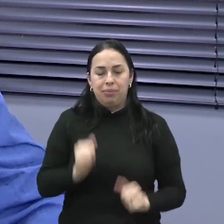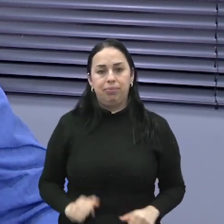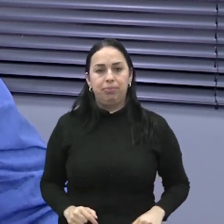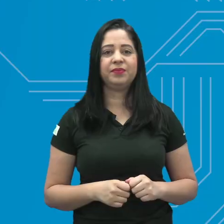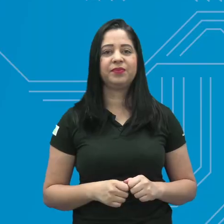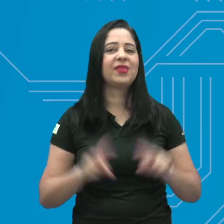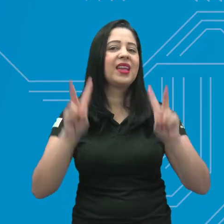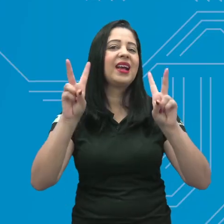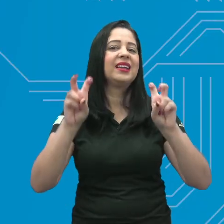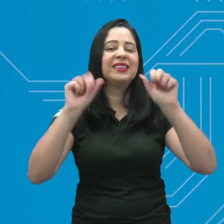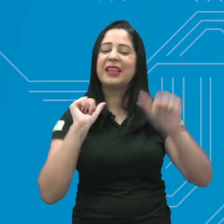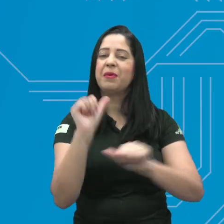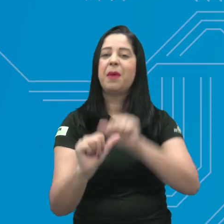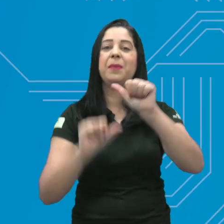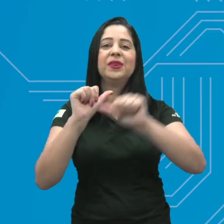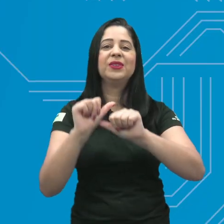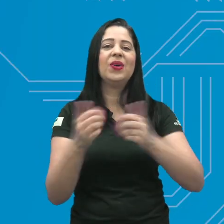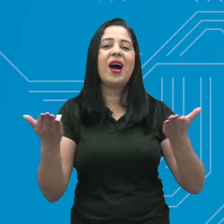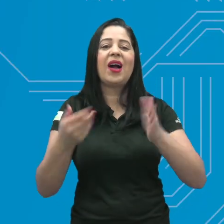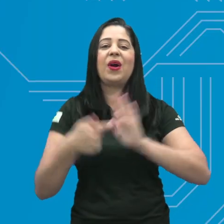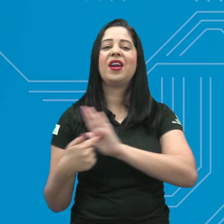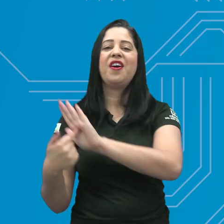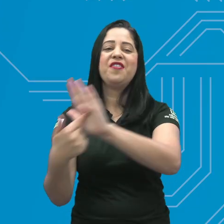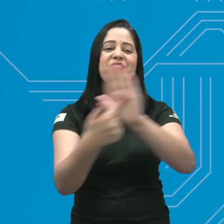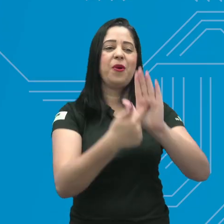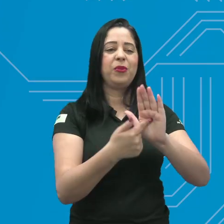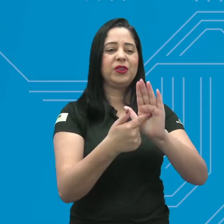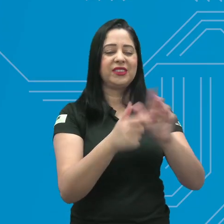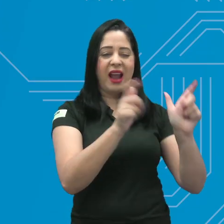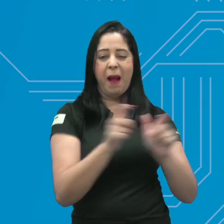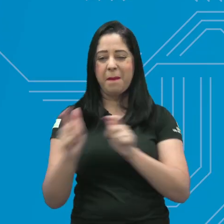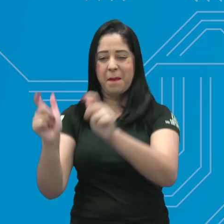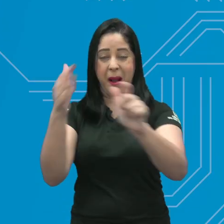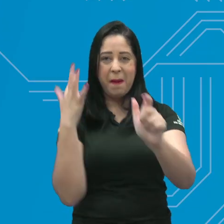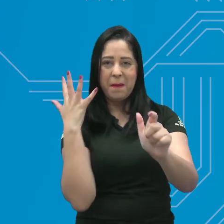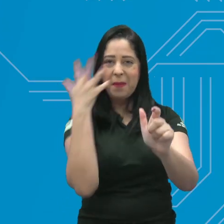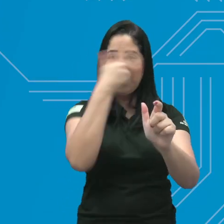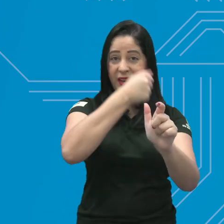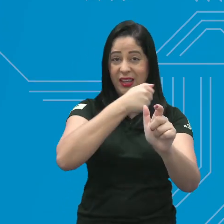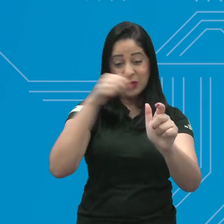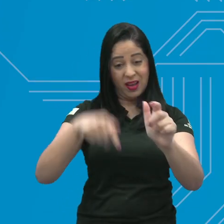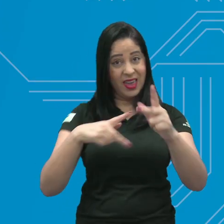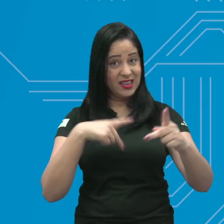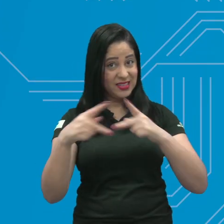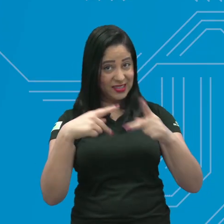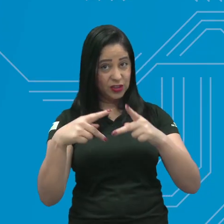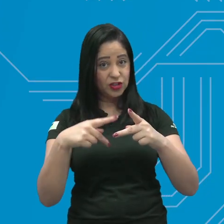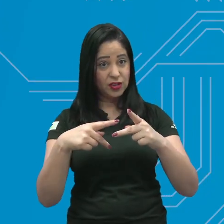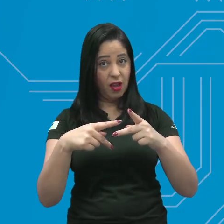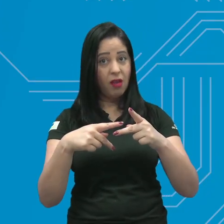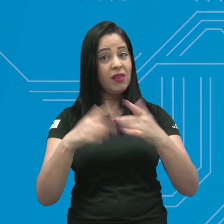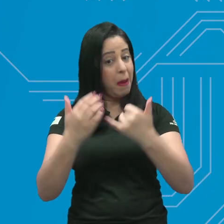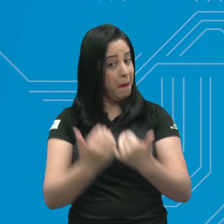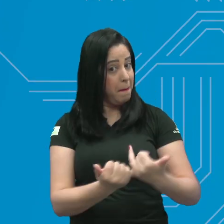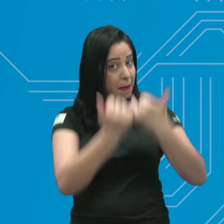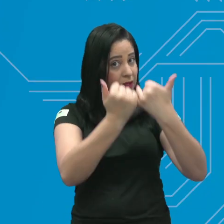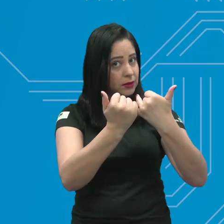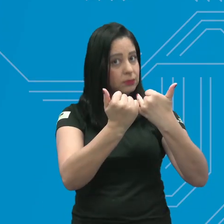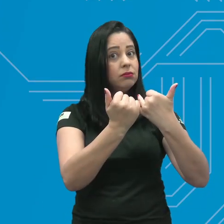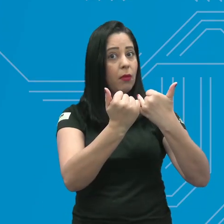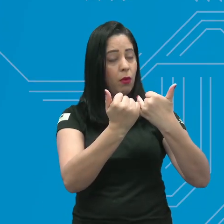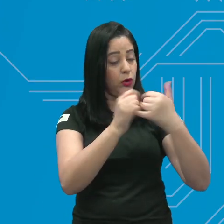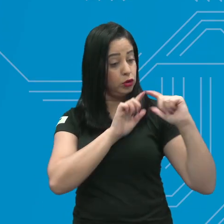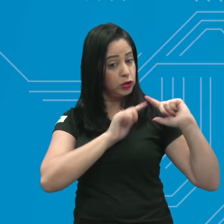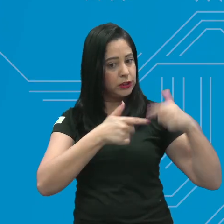isso daí, né? Vamos mudar de assunto e falar das belezas da nossa cidade. E muitas delas são preservadas como